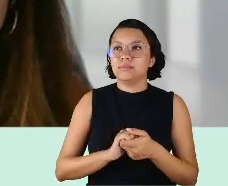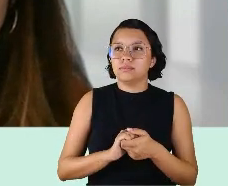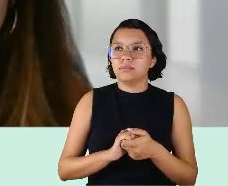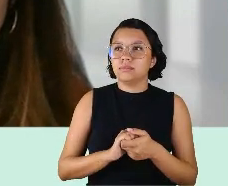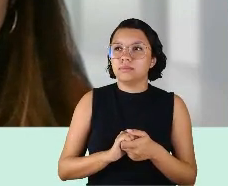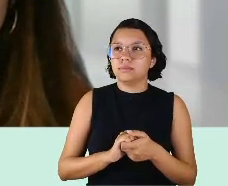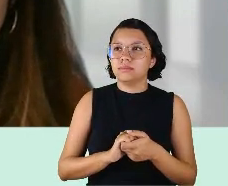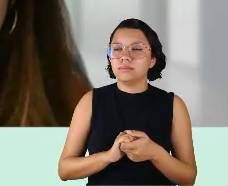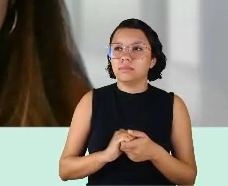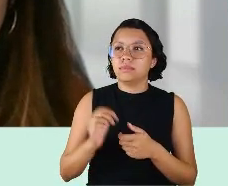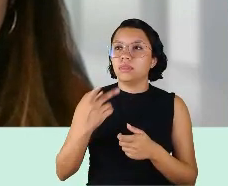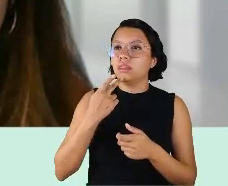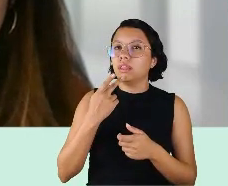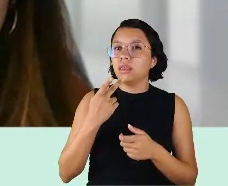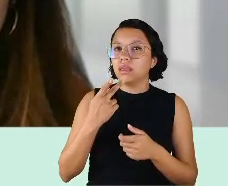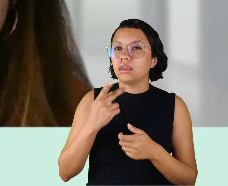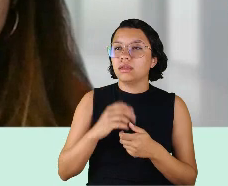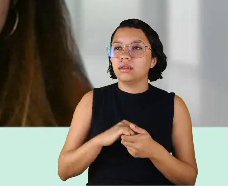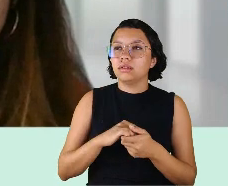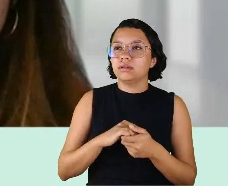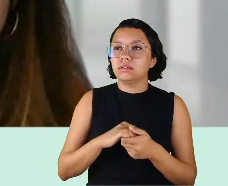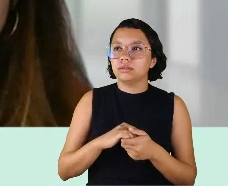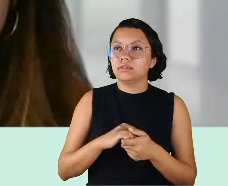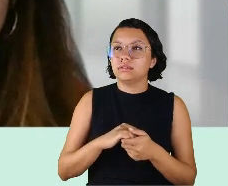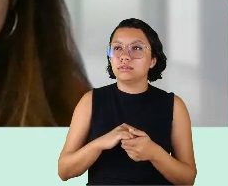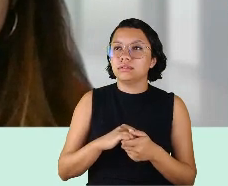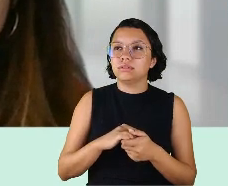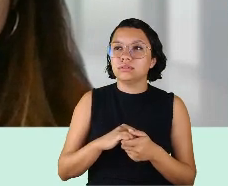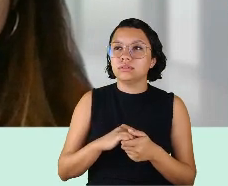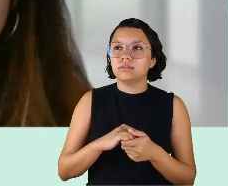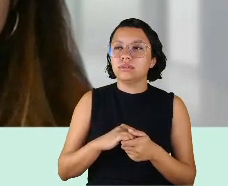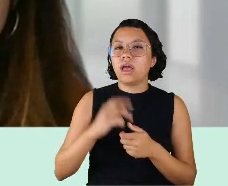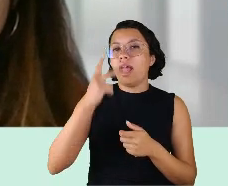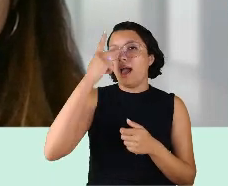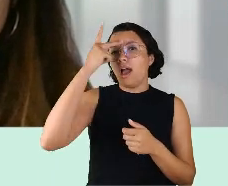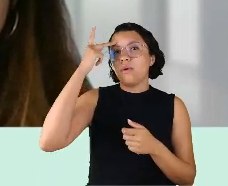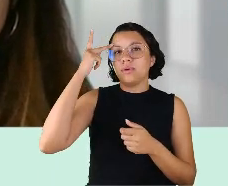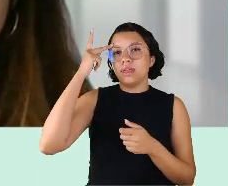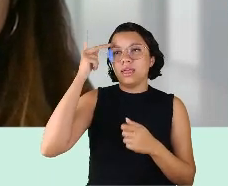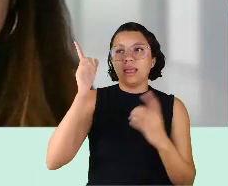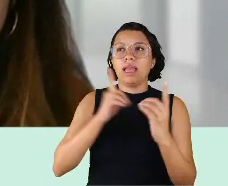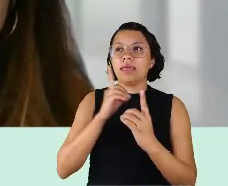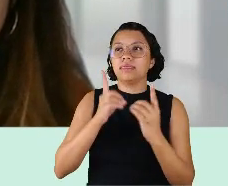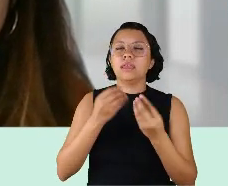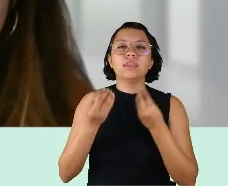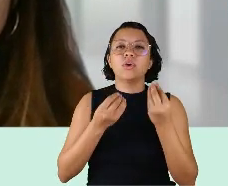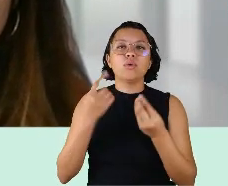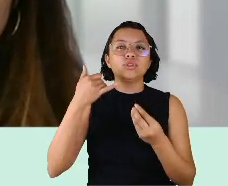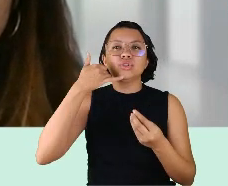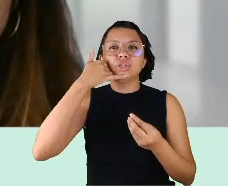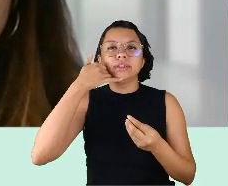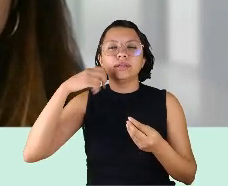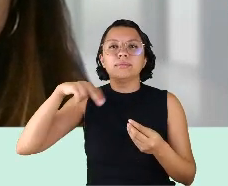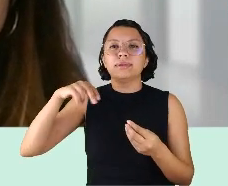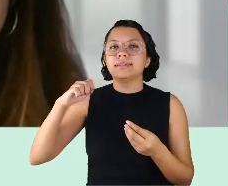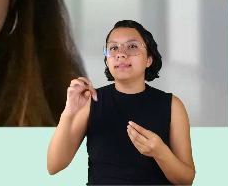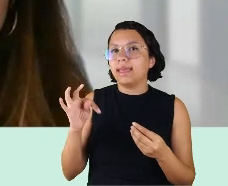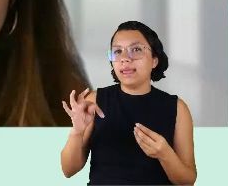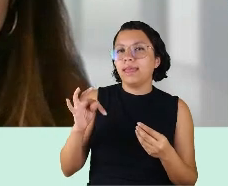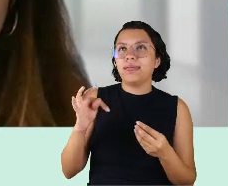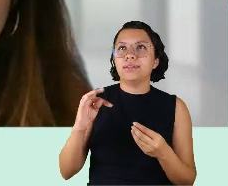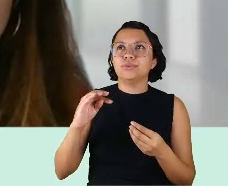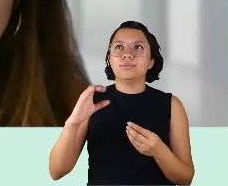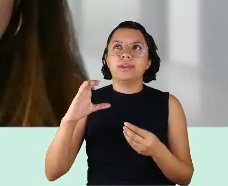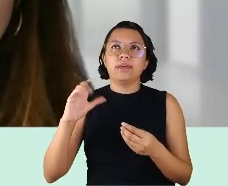correndo, diz que lá um número, e aí alguém atenda, que nem quando a gente liga para a NET,